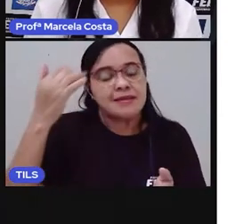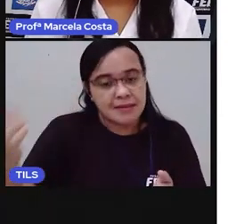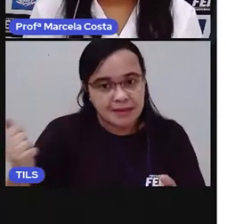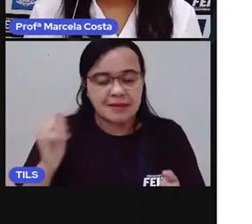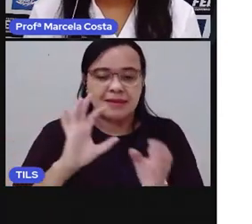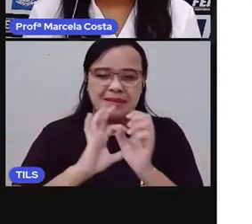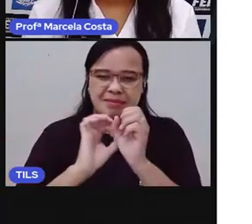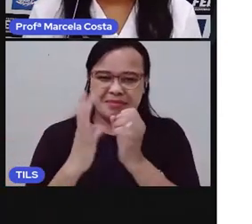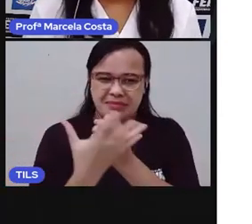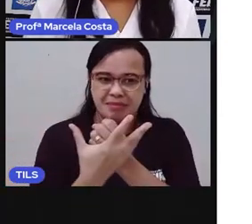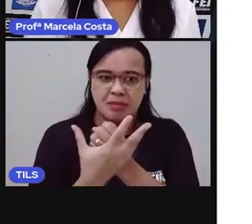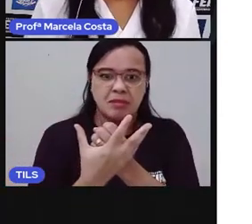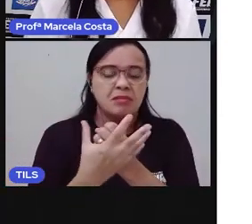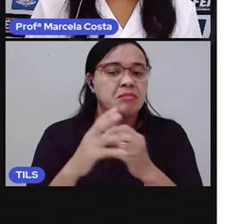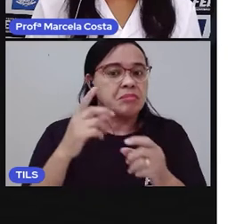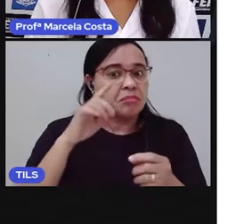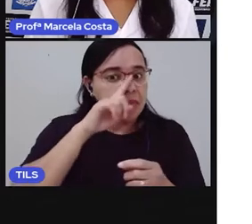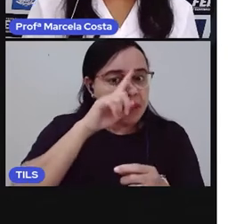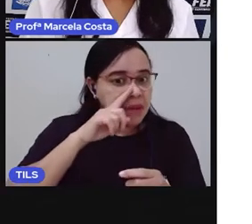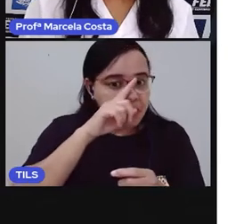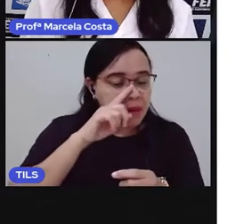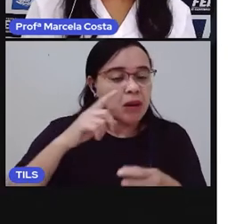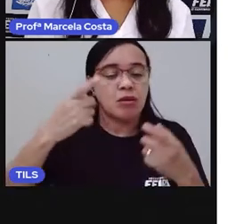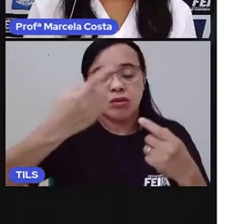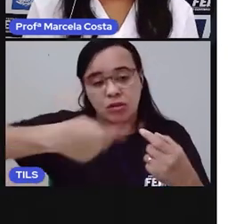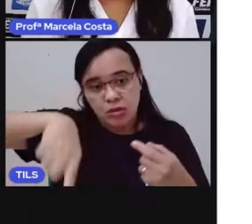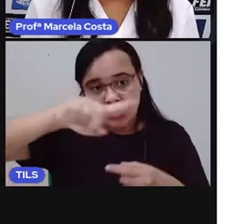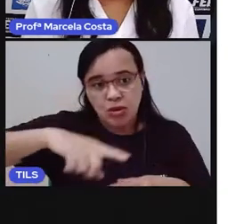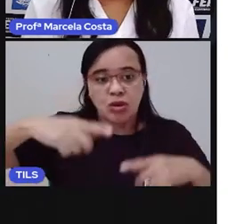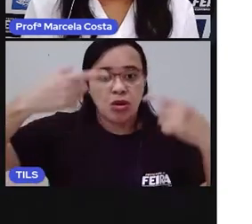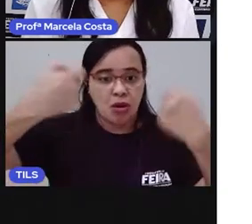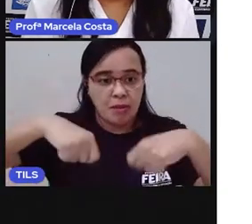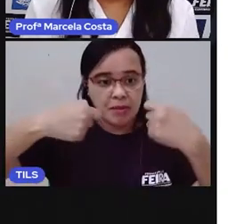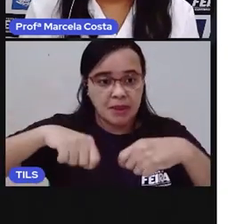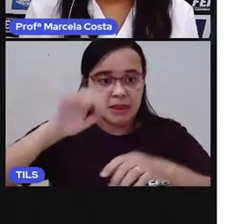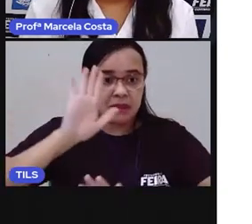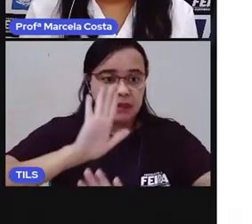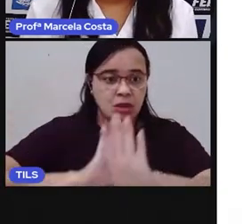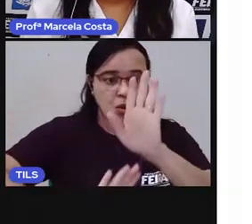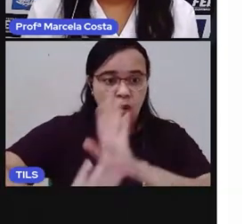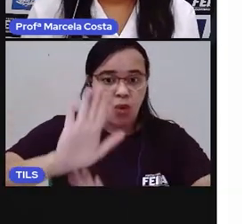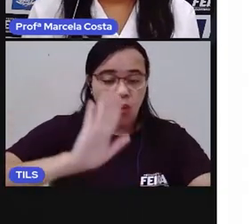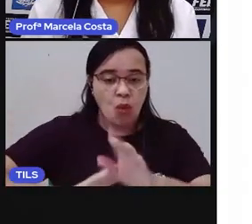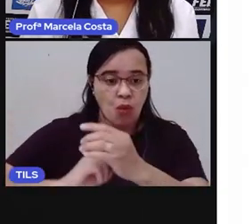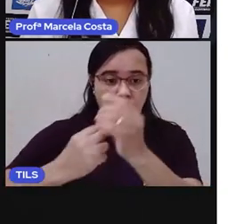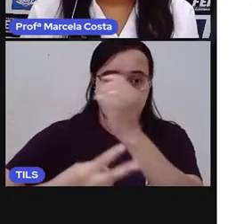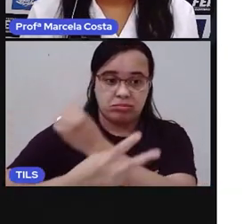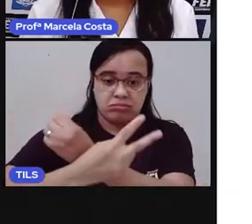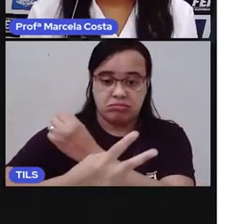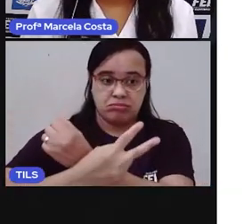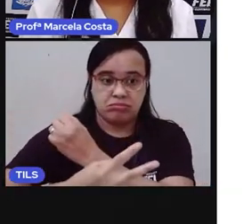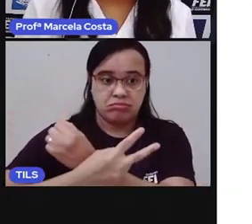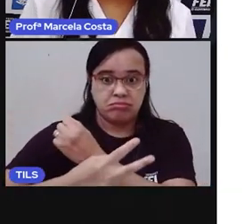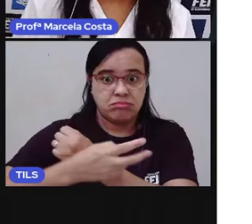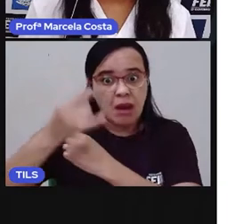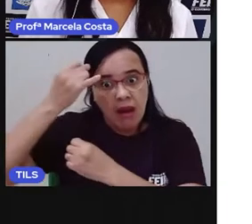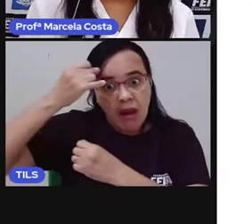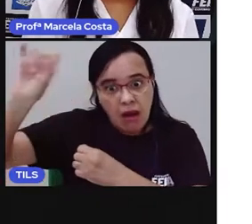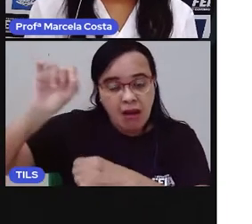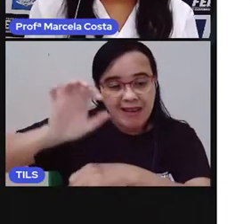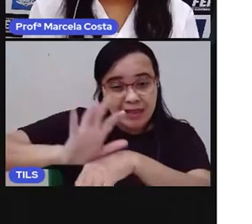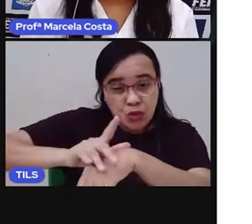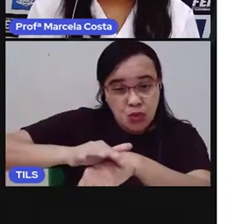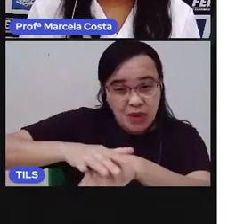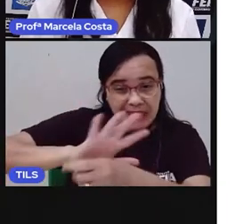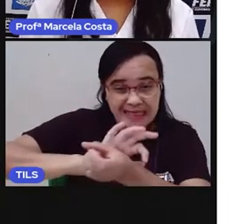uma pandemia, né? A gente tá aí todo mundo tentando se proteger do coronavírus. É muito